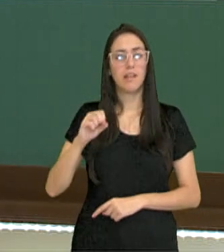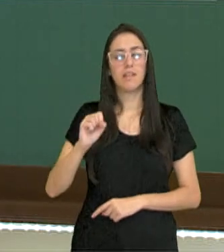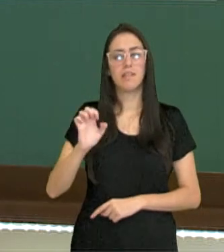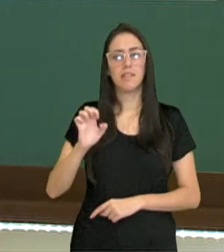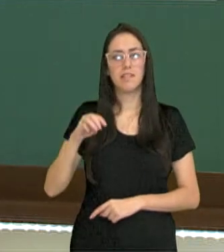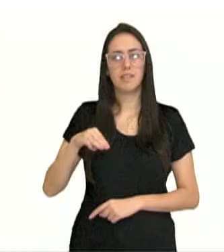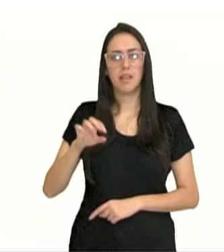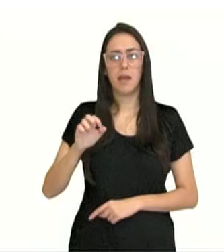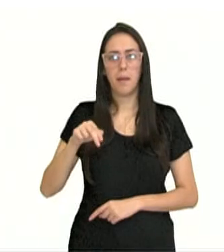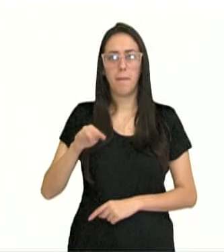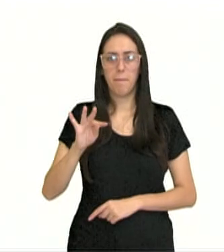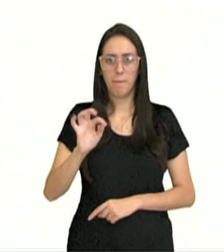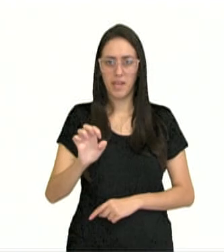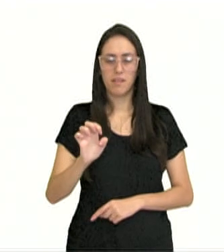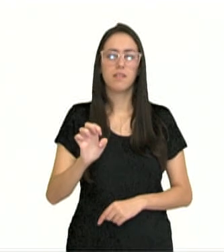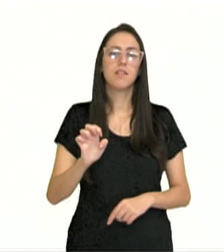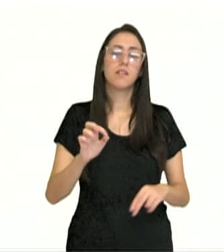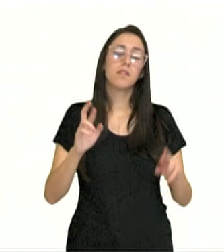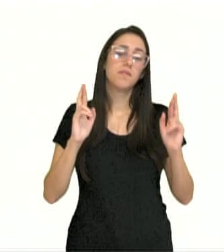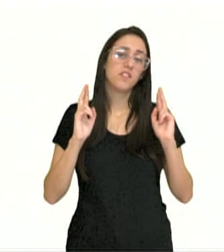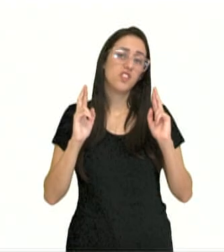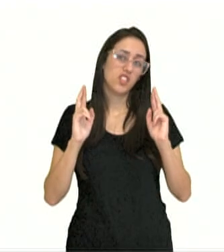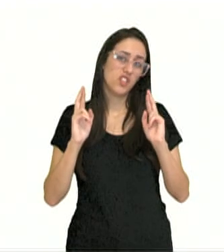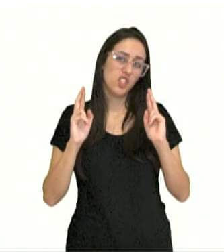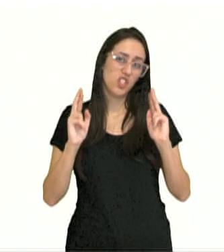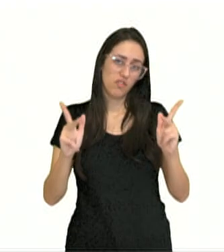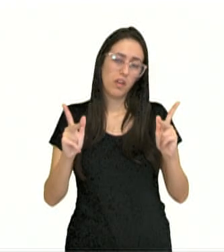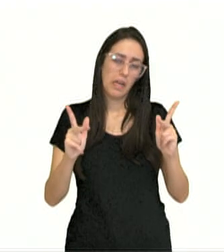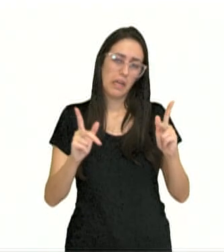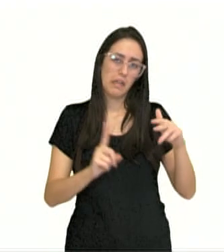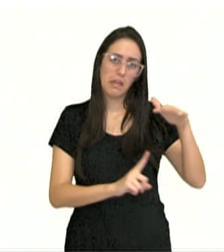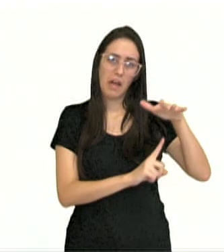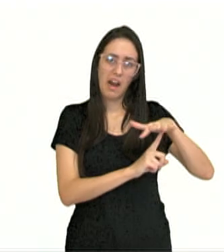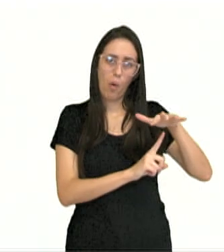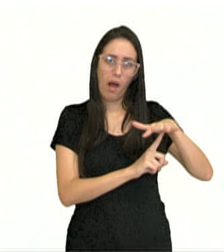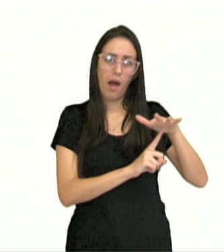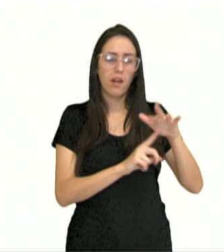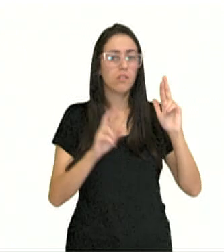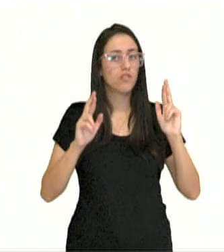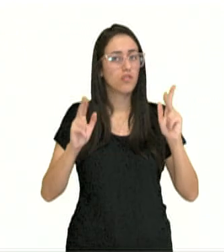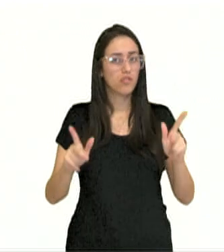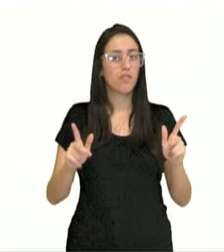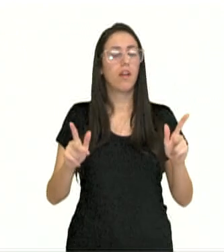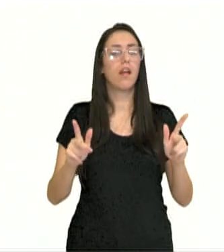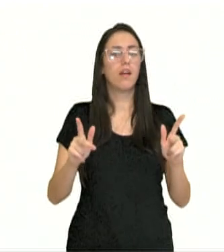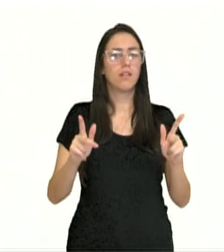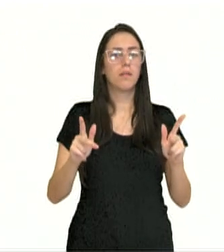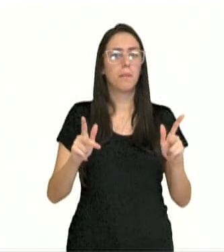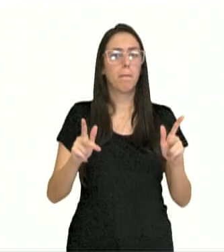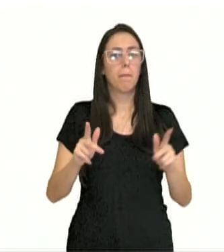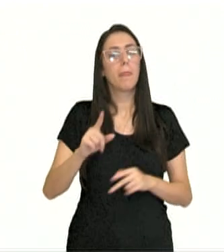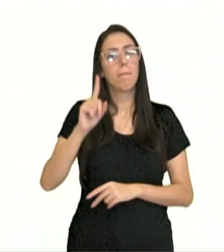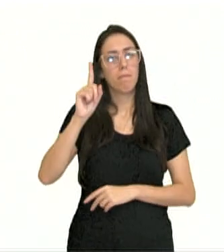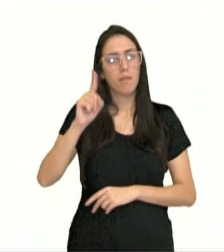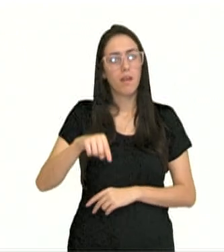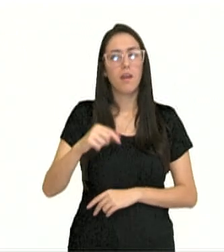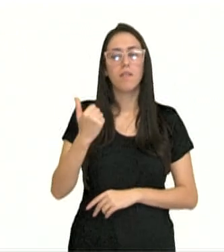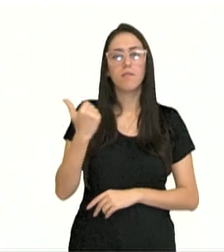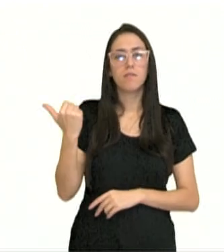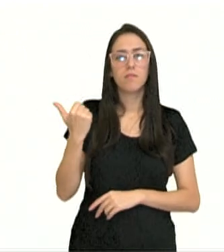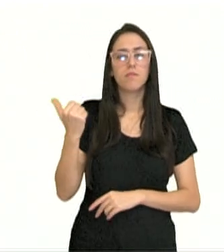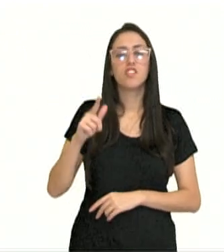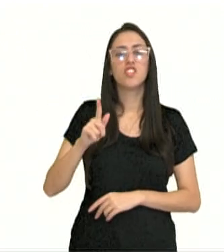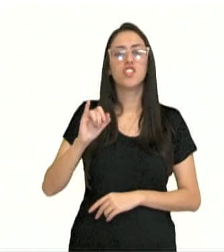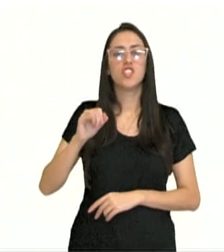semente diferente do pinheiro, né, da araucária. Também é uma semente de um exemplar de uma